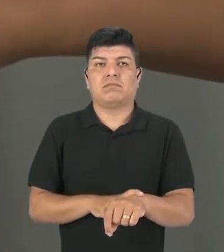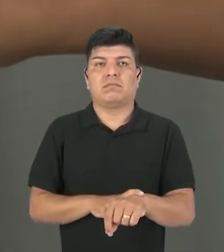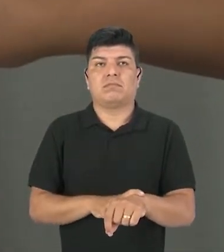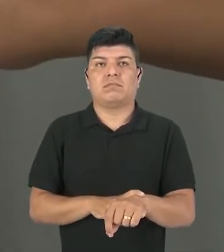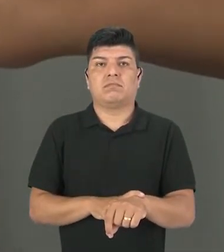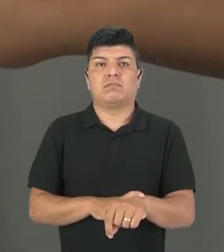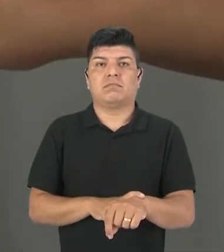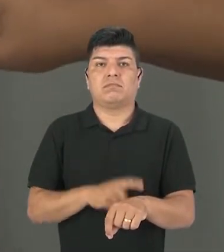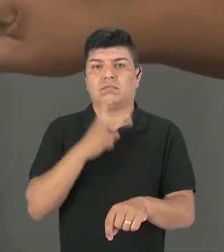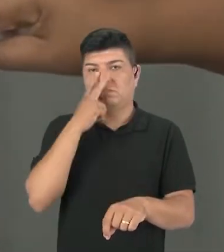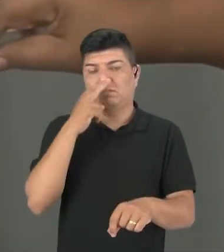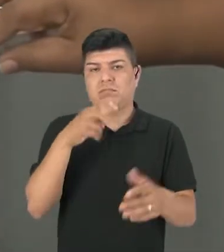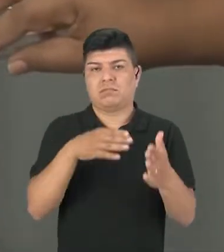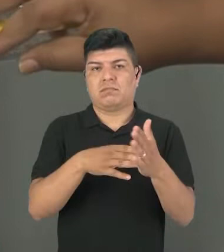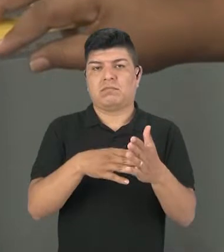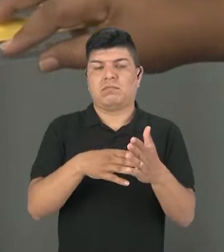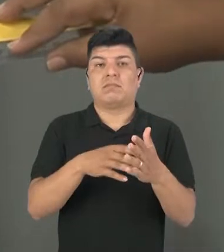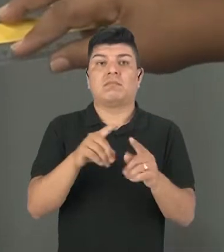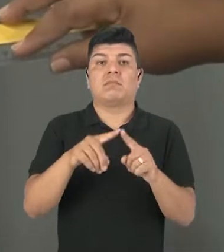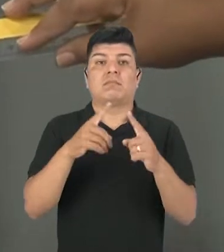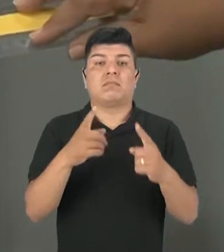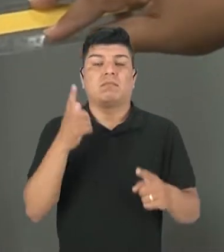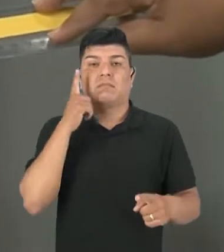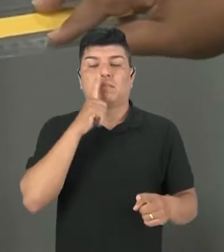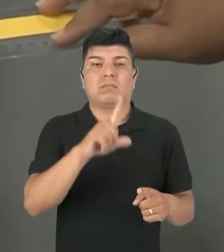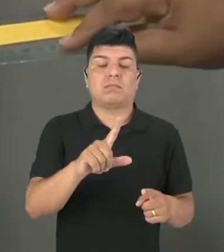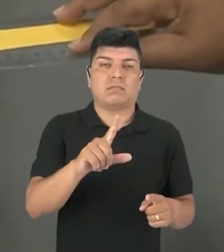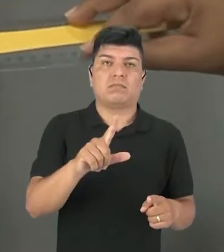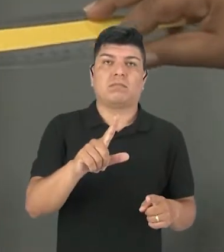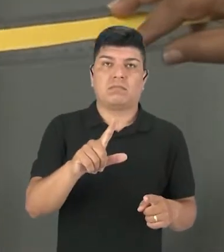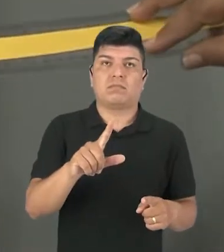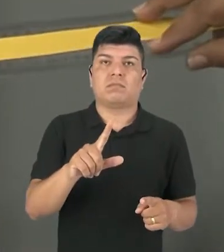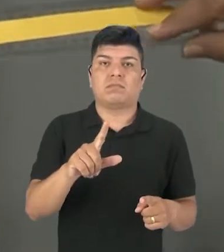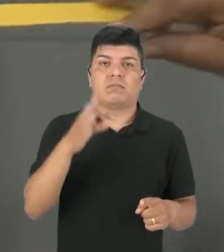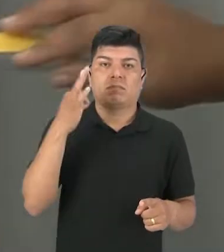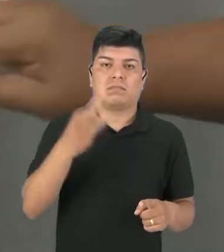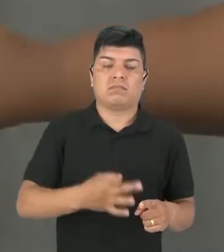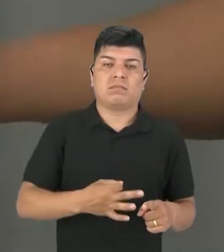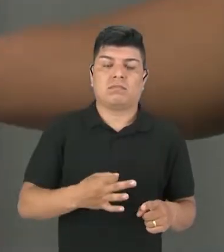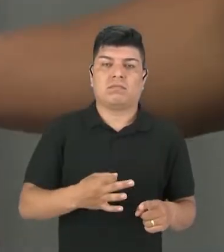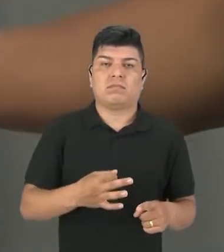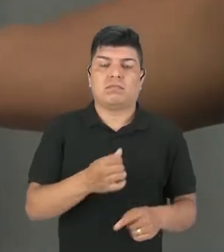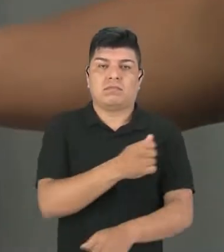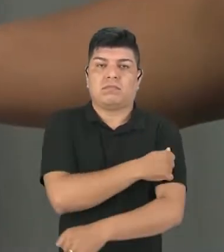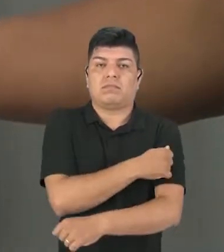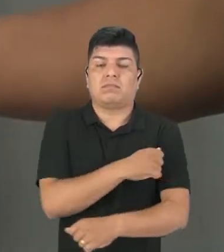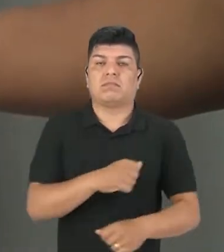uma travada, mas consigo, garante ele.